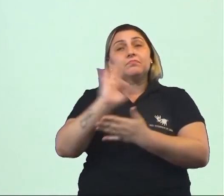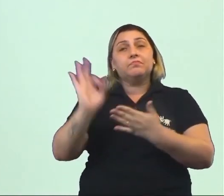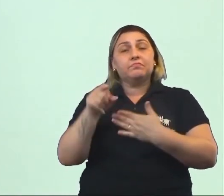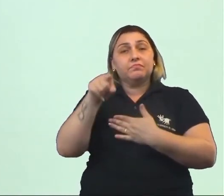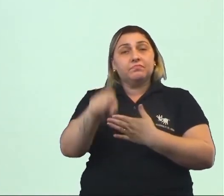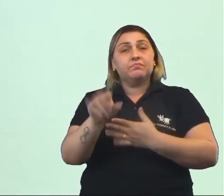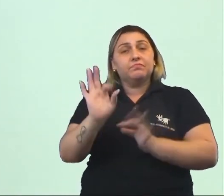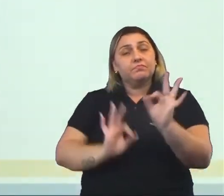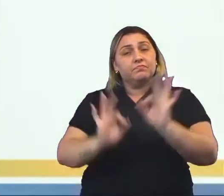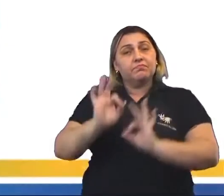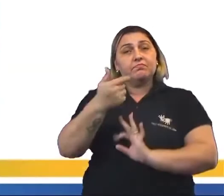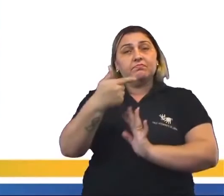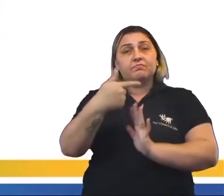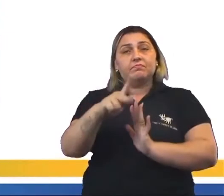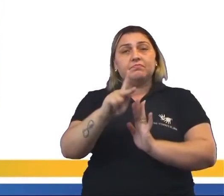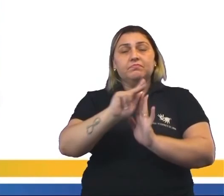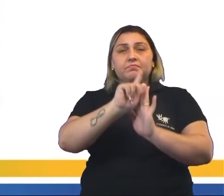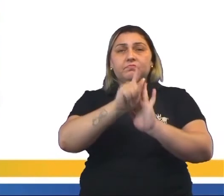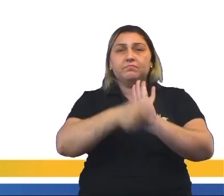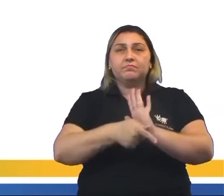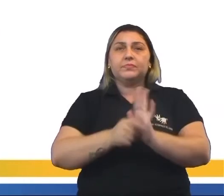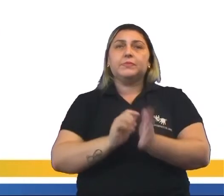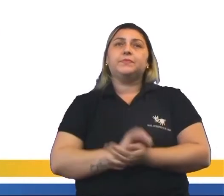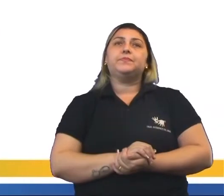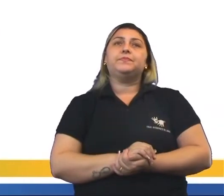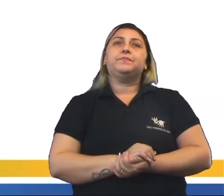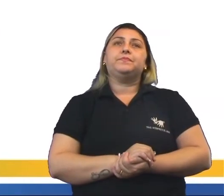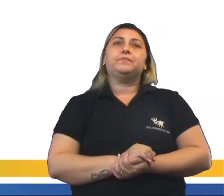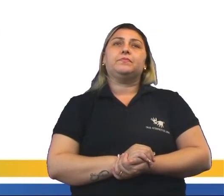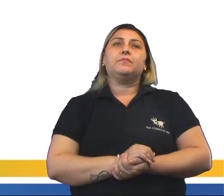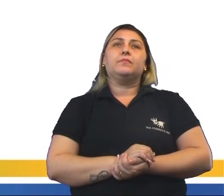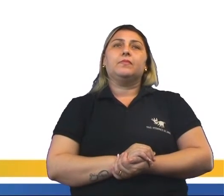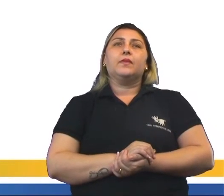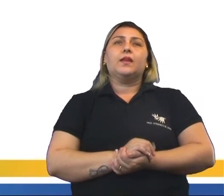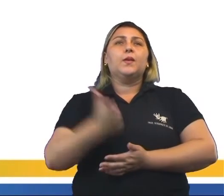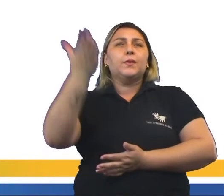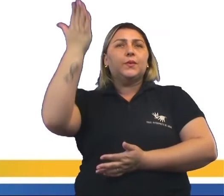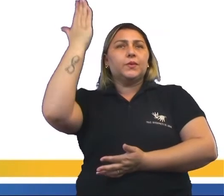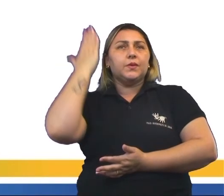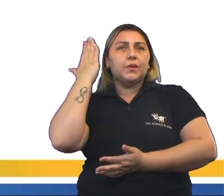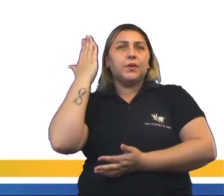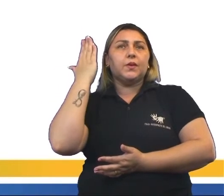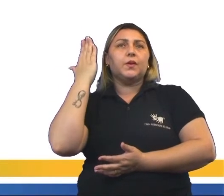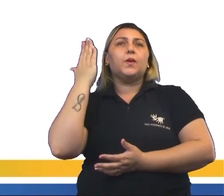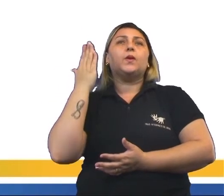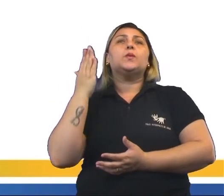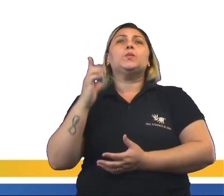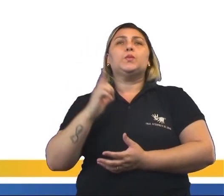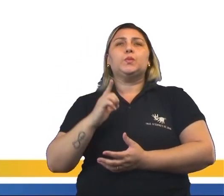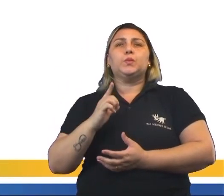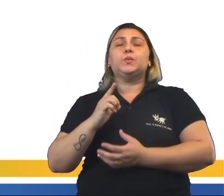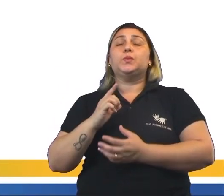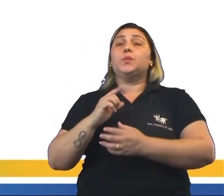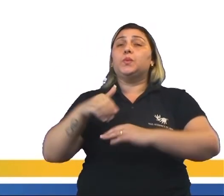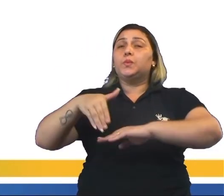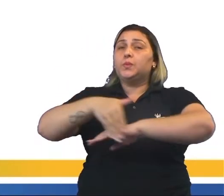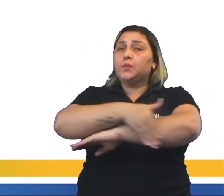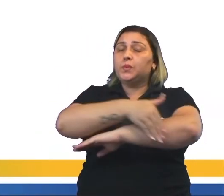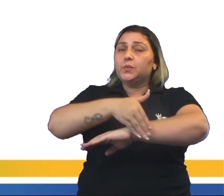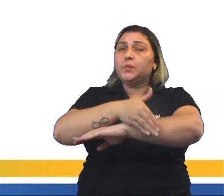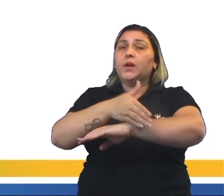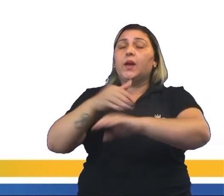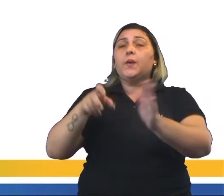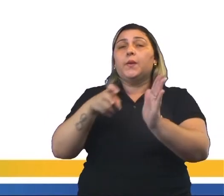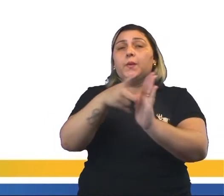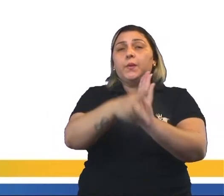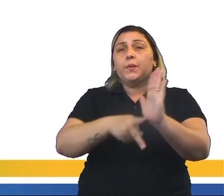você produzir o seu gênero. Olhem só. Naquela época, o bairro tinha uma estação ferroviária e o trem